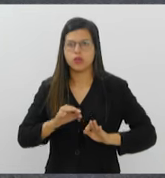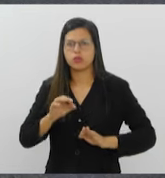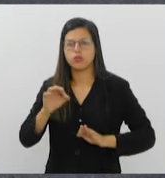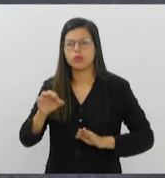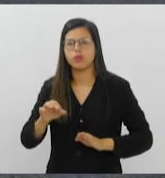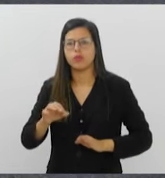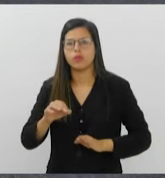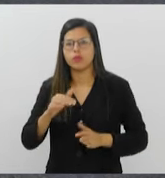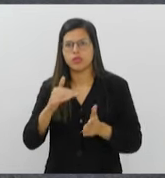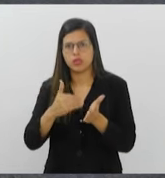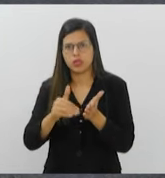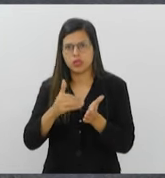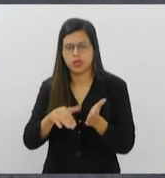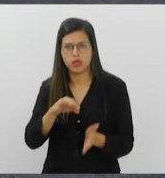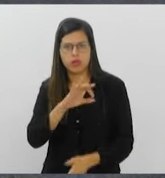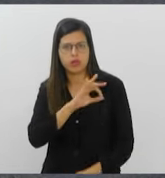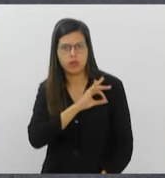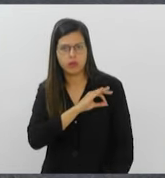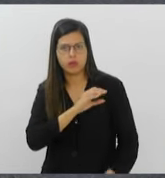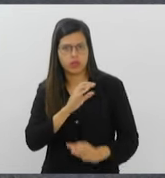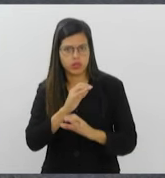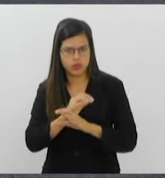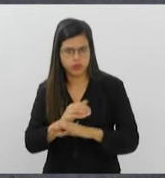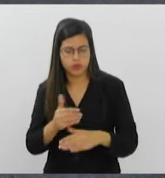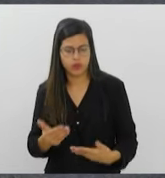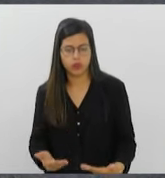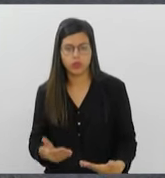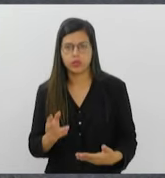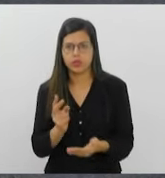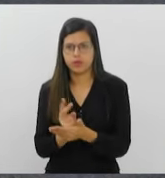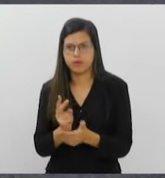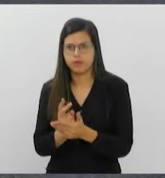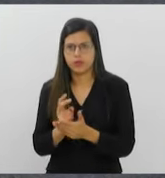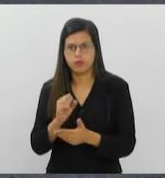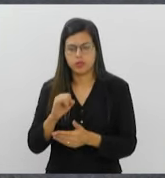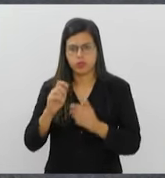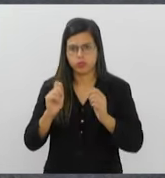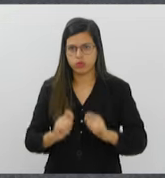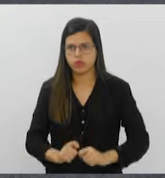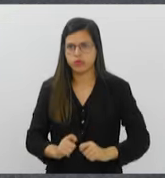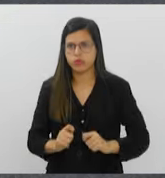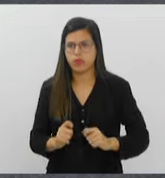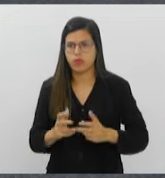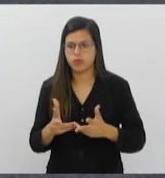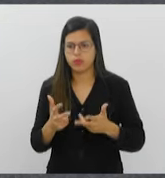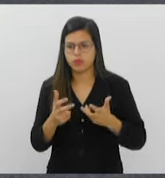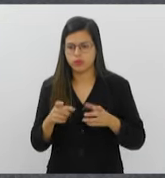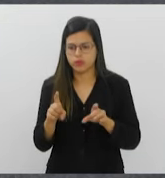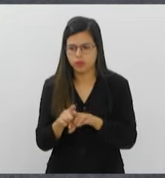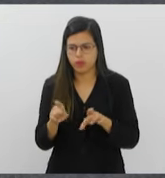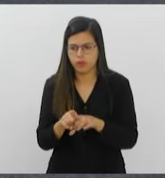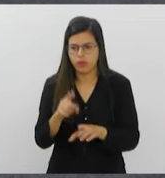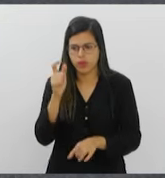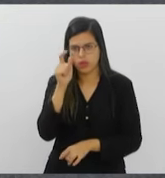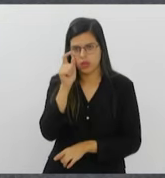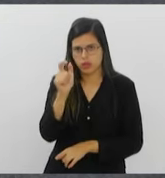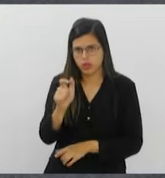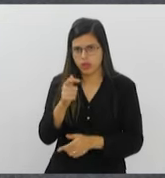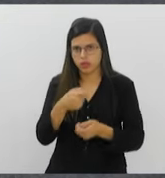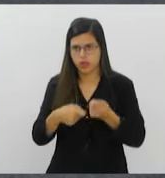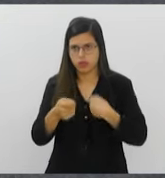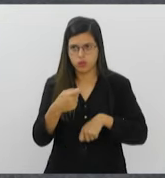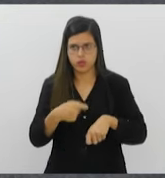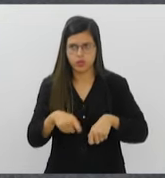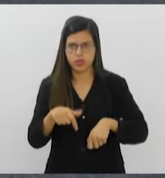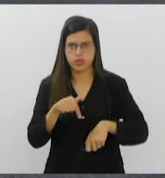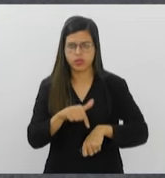da Secretaria da Polícia Civil e, sempre que possível, observando também, né, o interesse da administração,